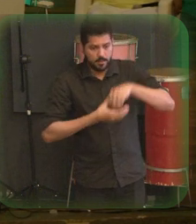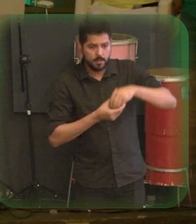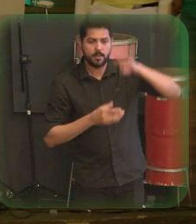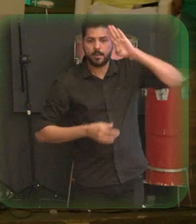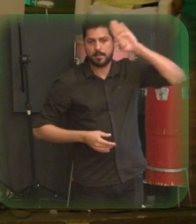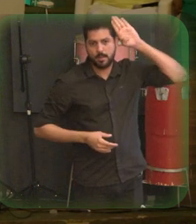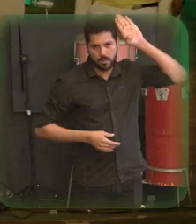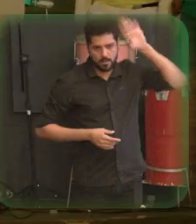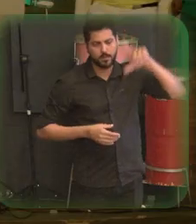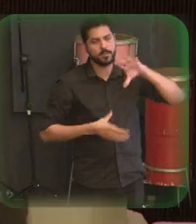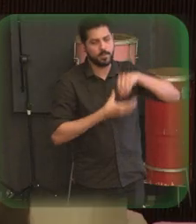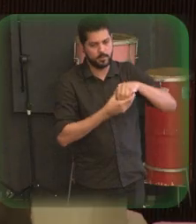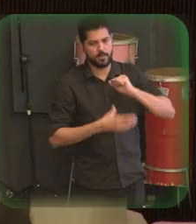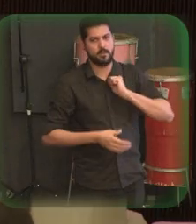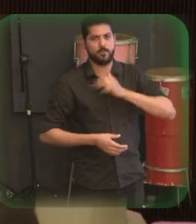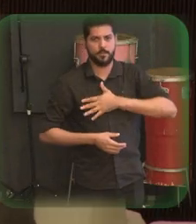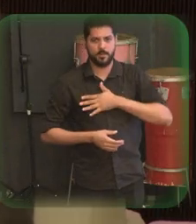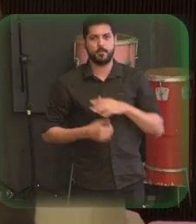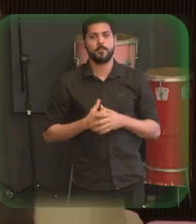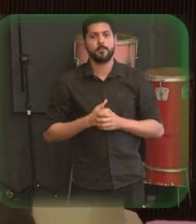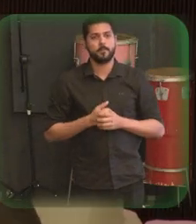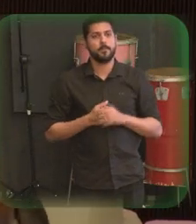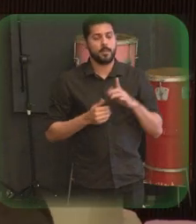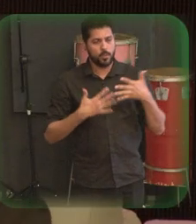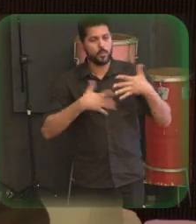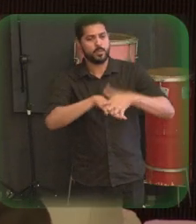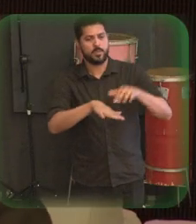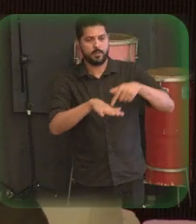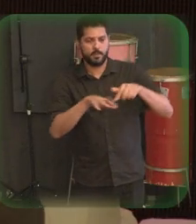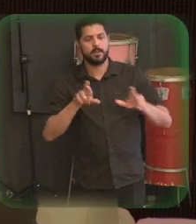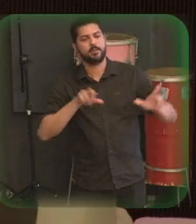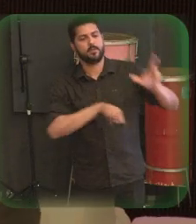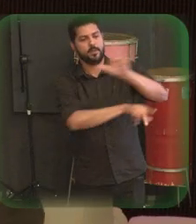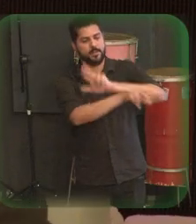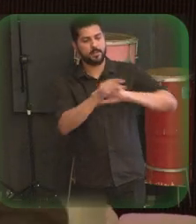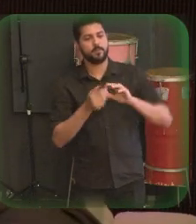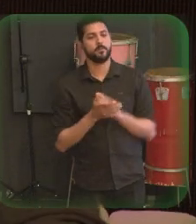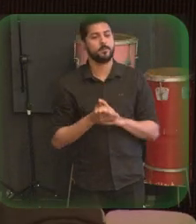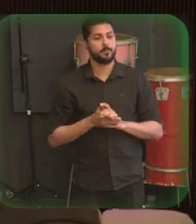Instituto Federal de Pernambuco, a inclusão e a diversidade.